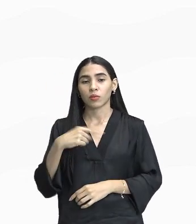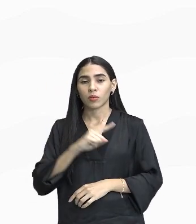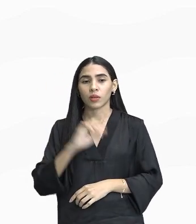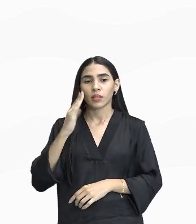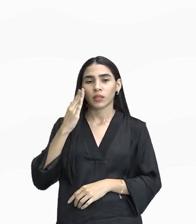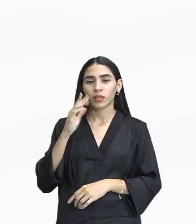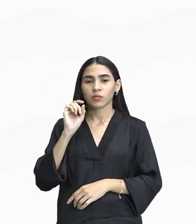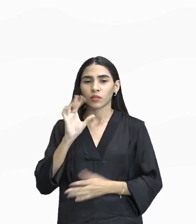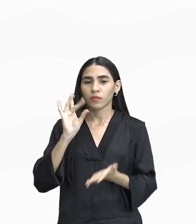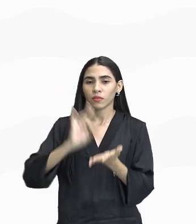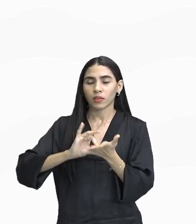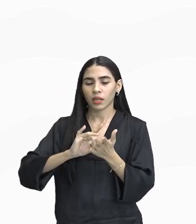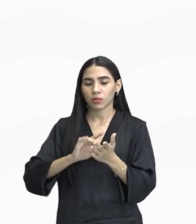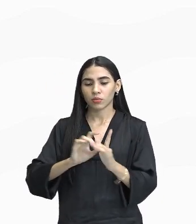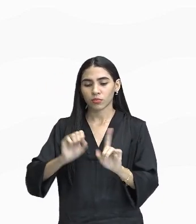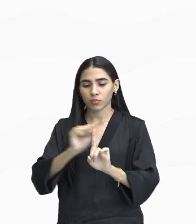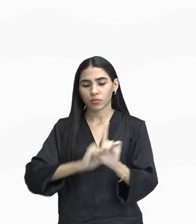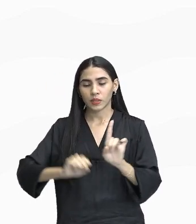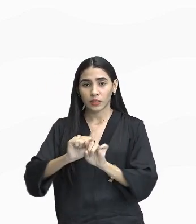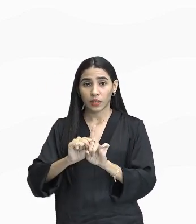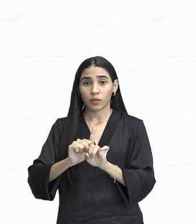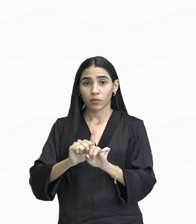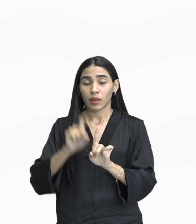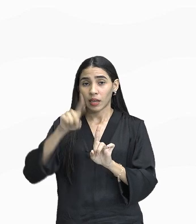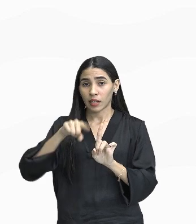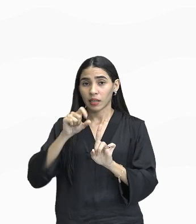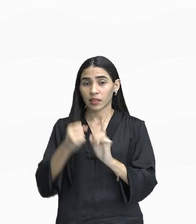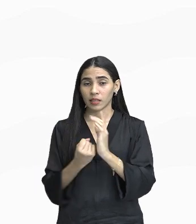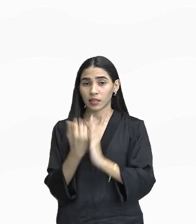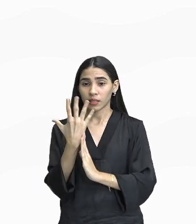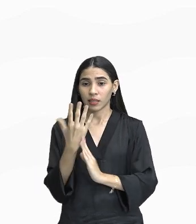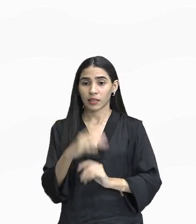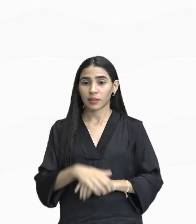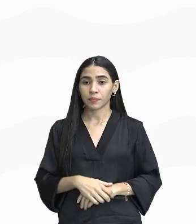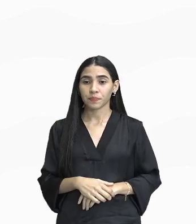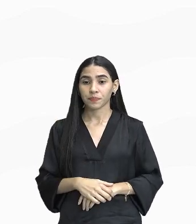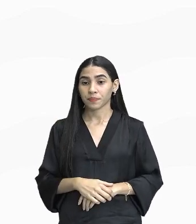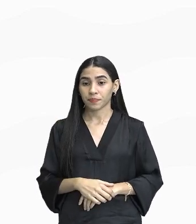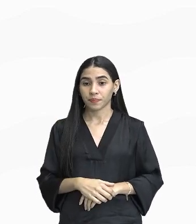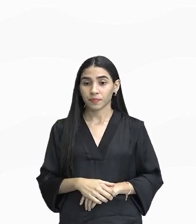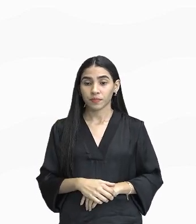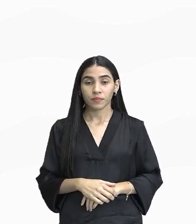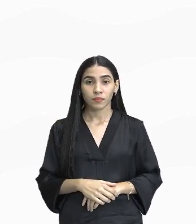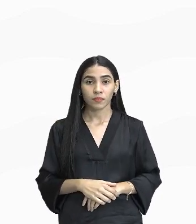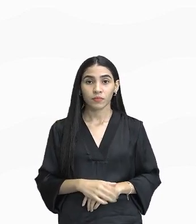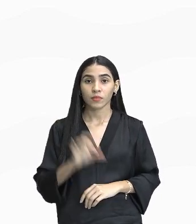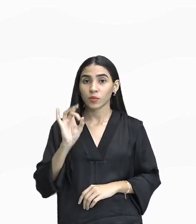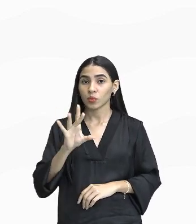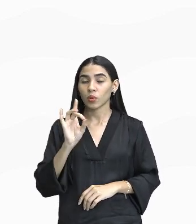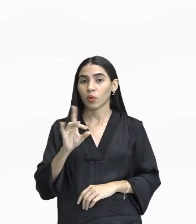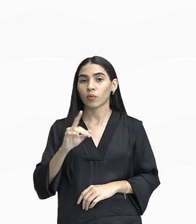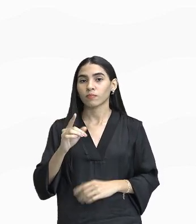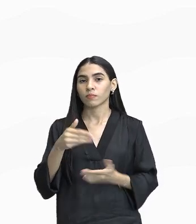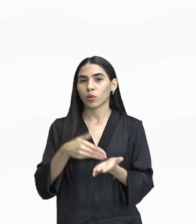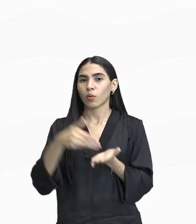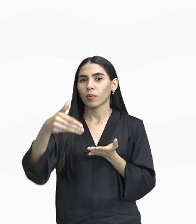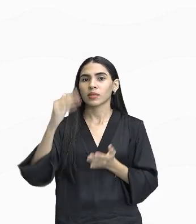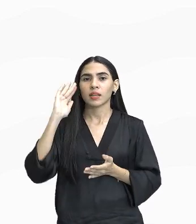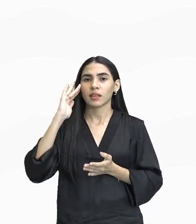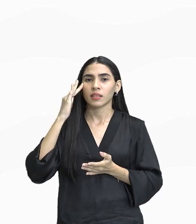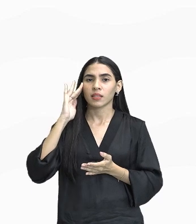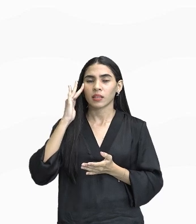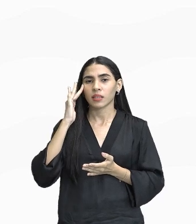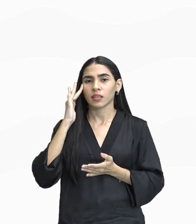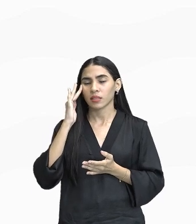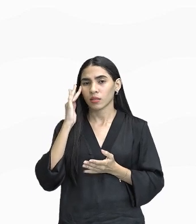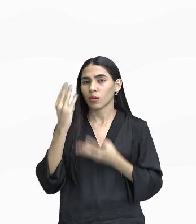uma realidade social ela é criada apenas para entender um pouco o